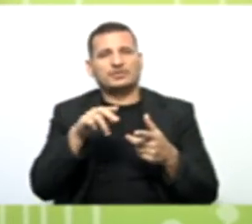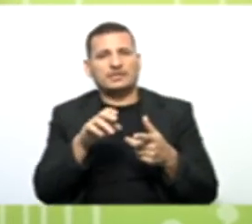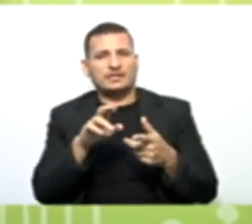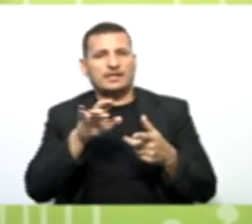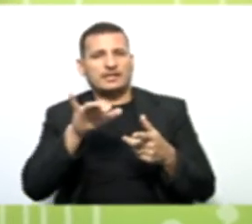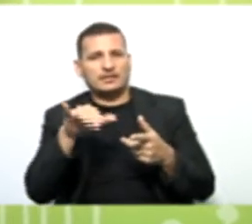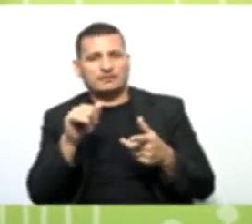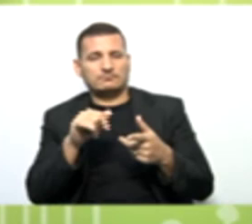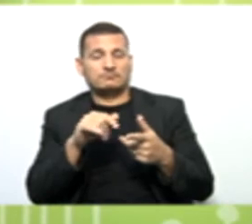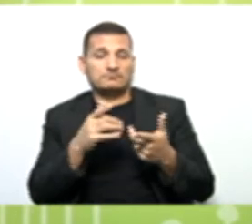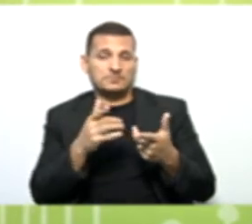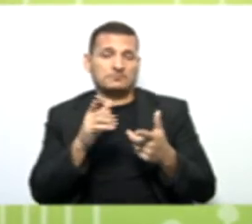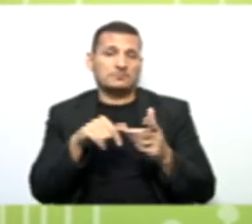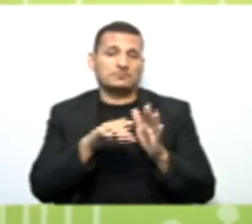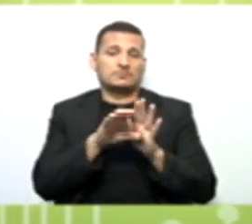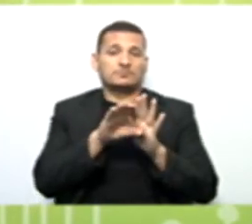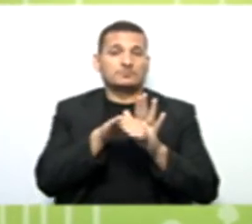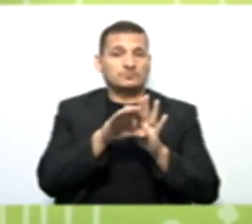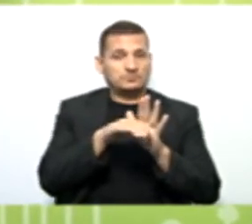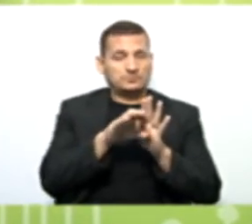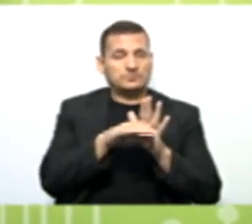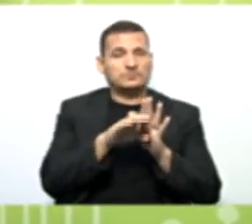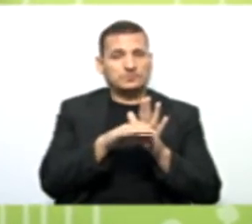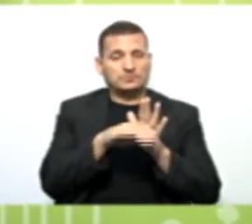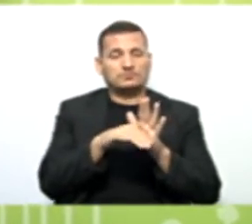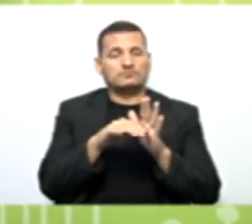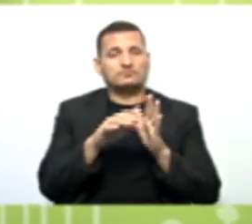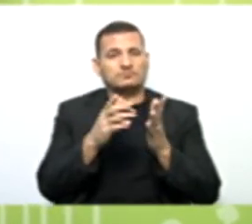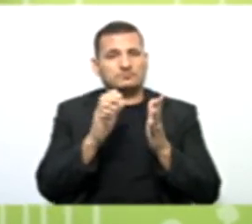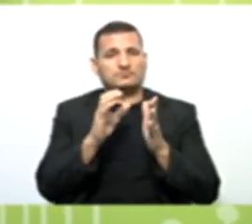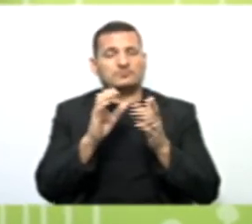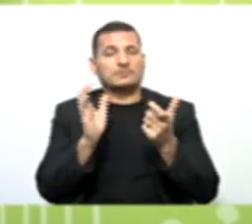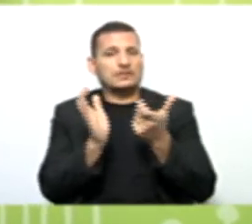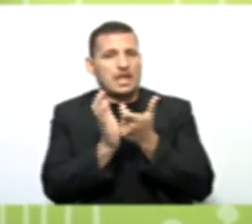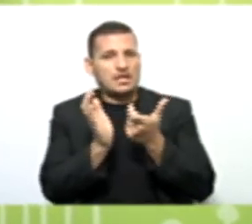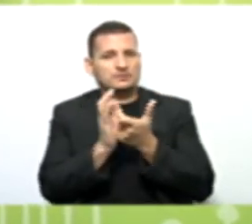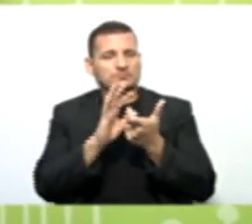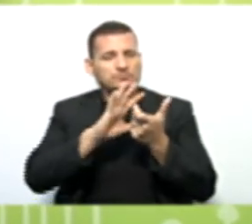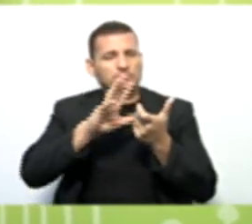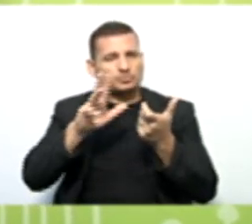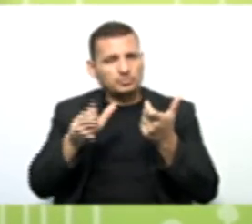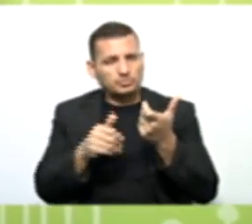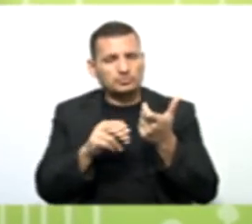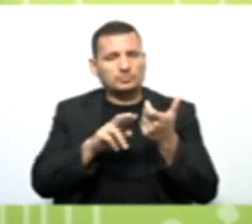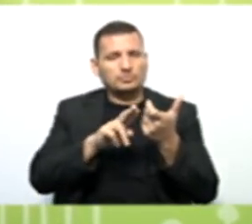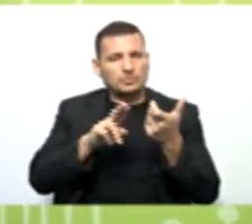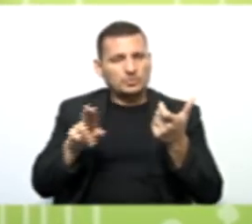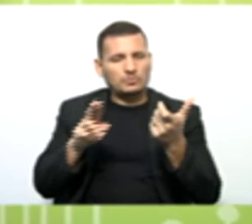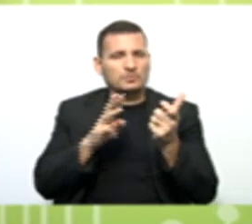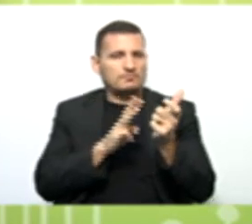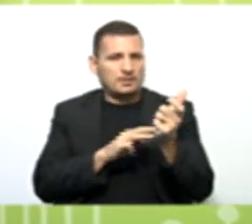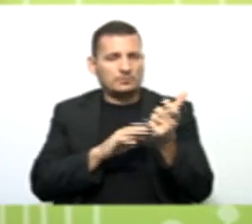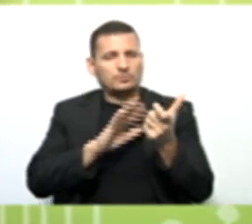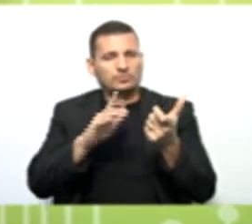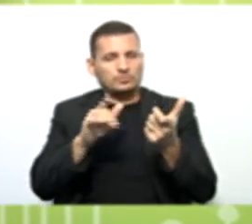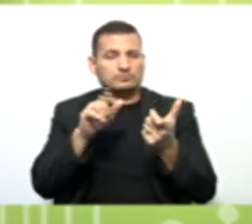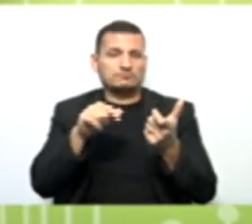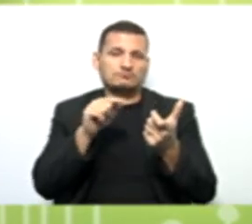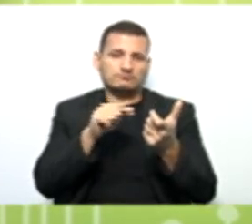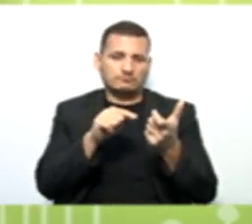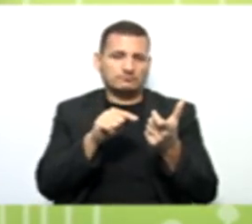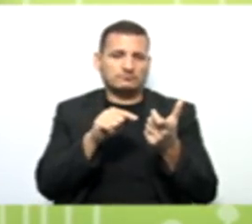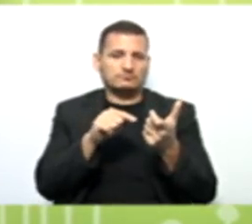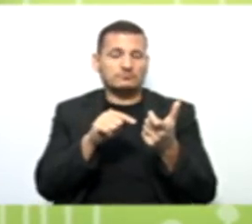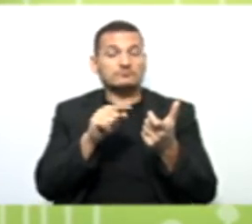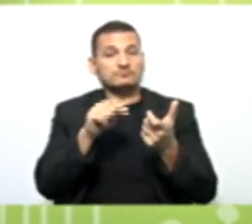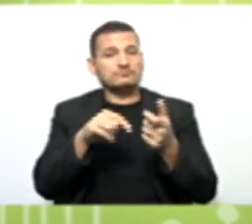de classe. Classe é todo esse conjunto, desde o nome, o método construtor e os métodos de classe. Isso tudo